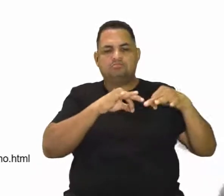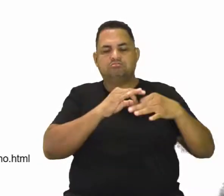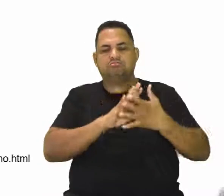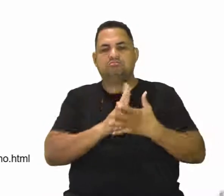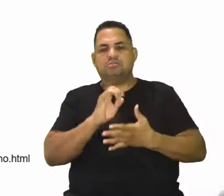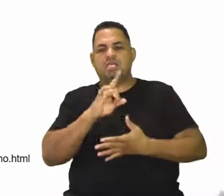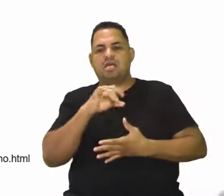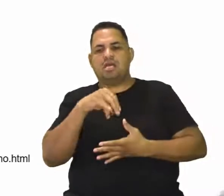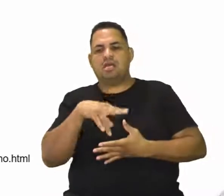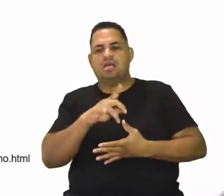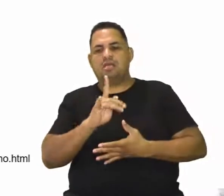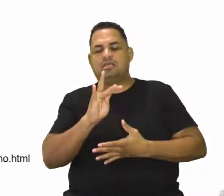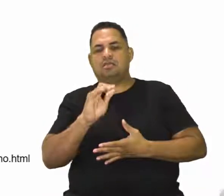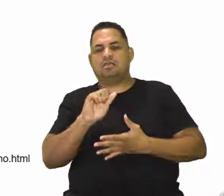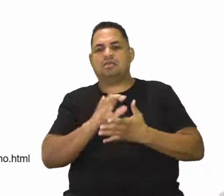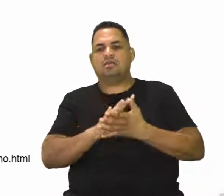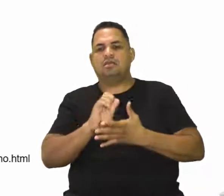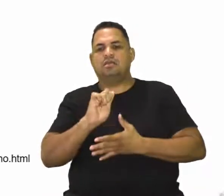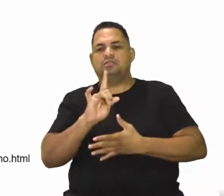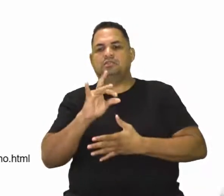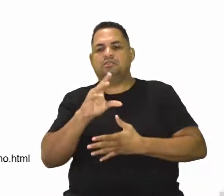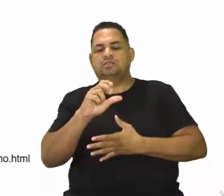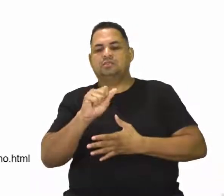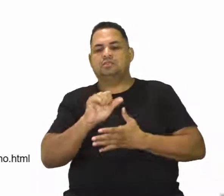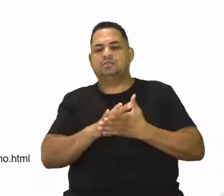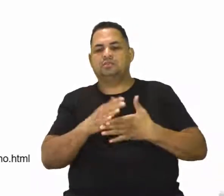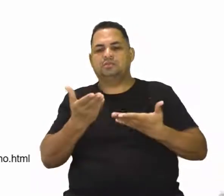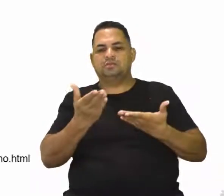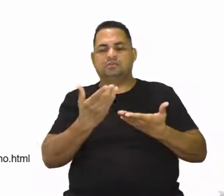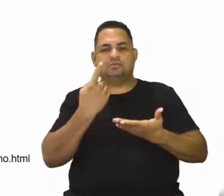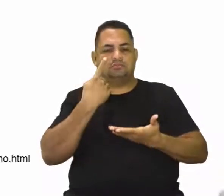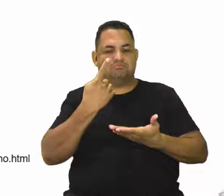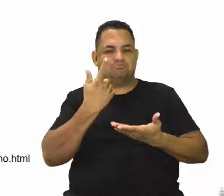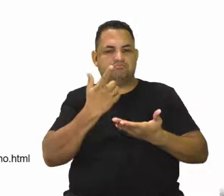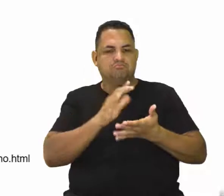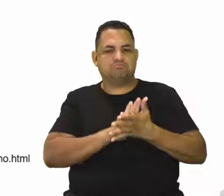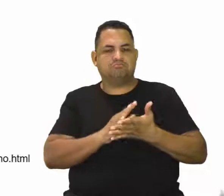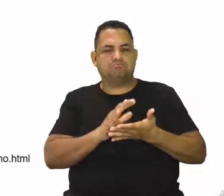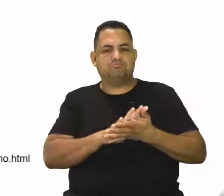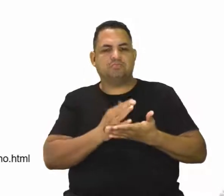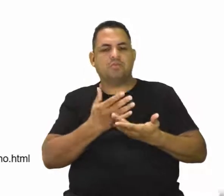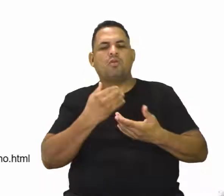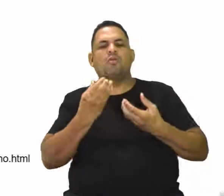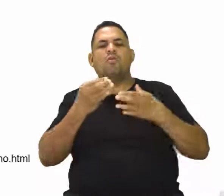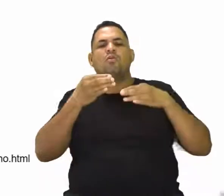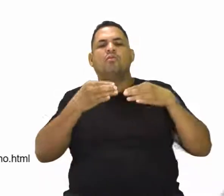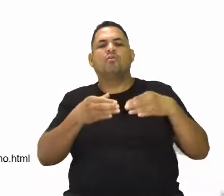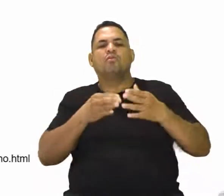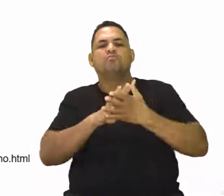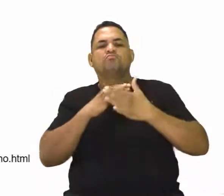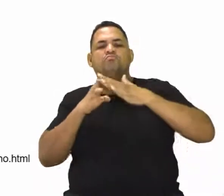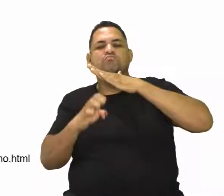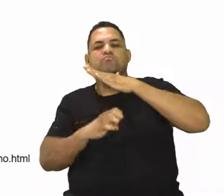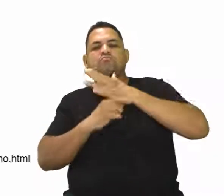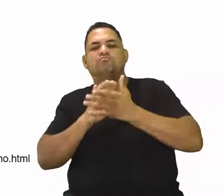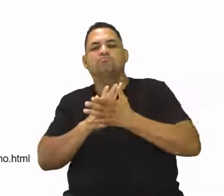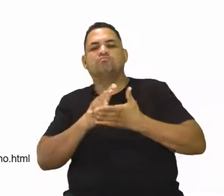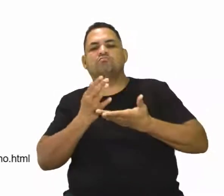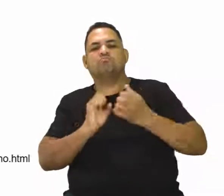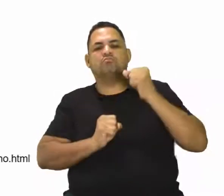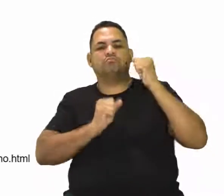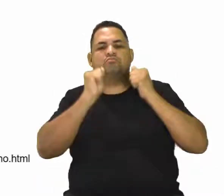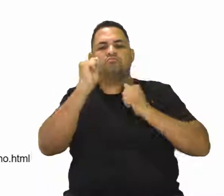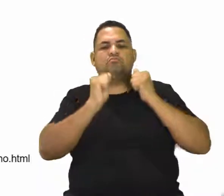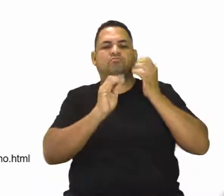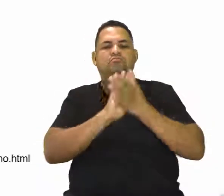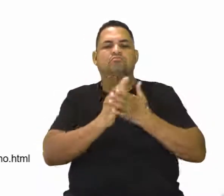um Adidas. Você verifica onde é essa empresa, essa fábrica, o